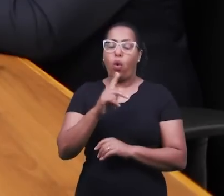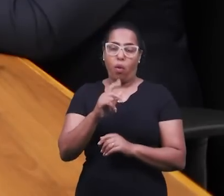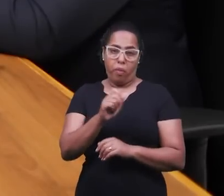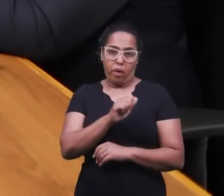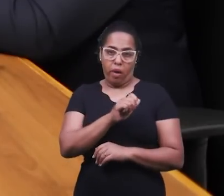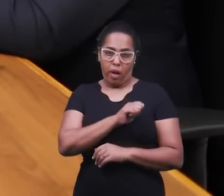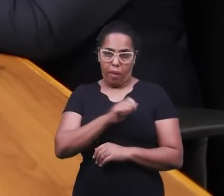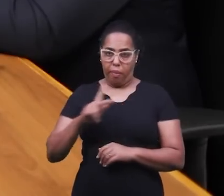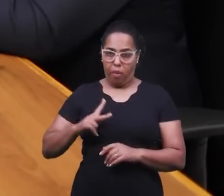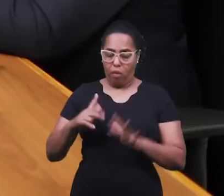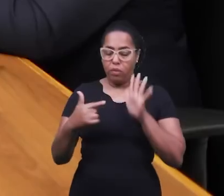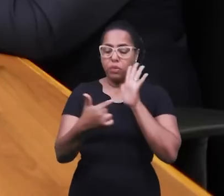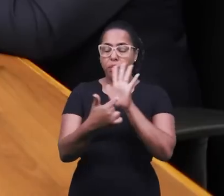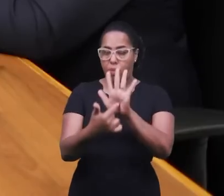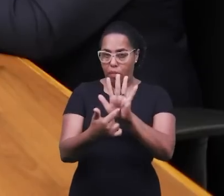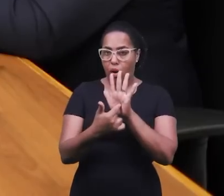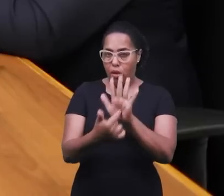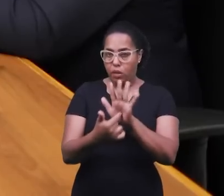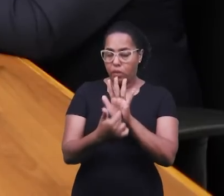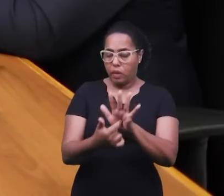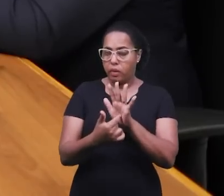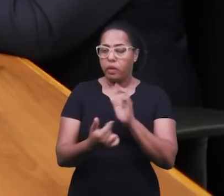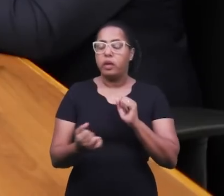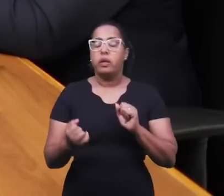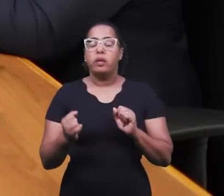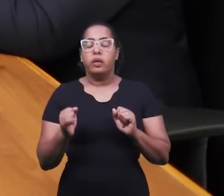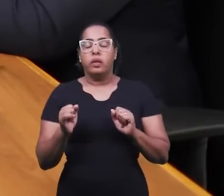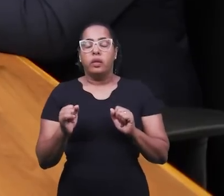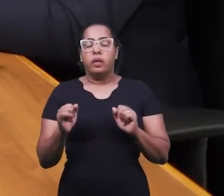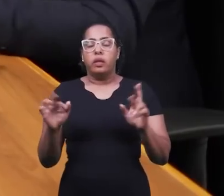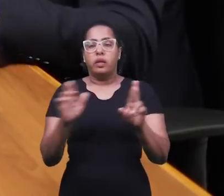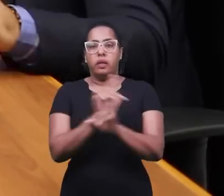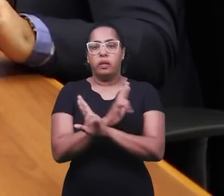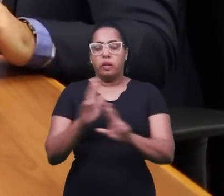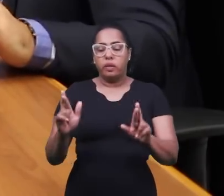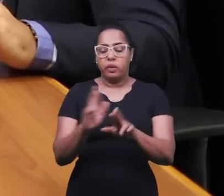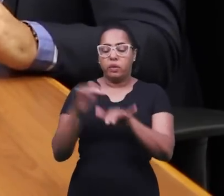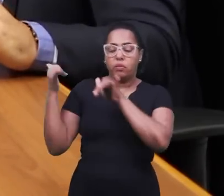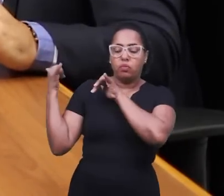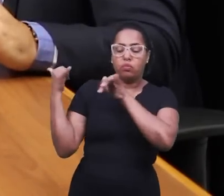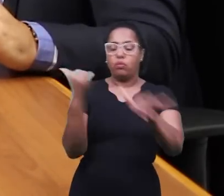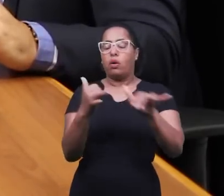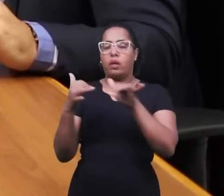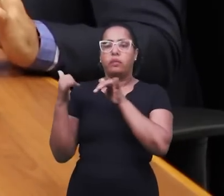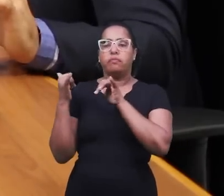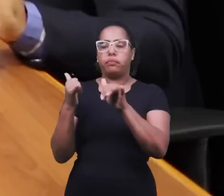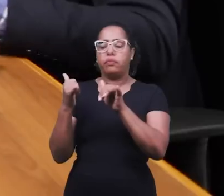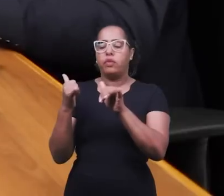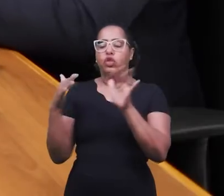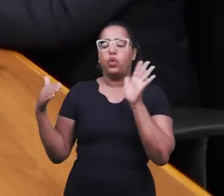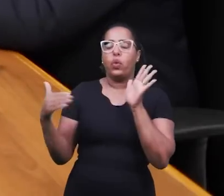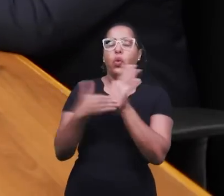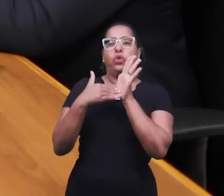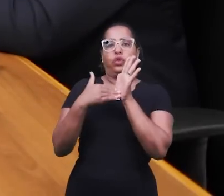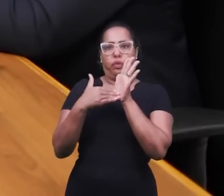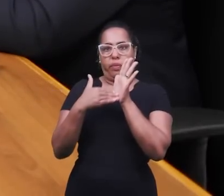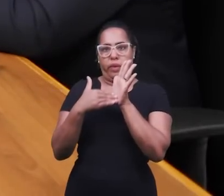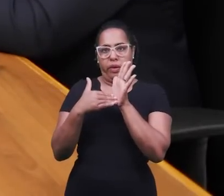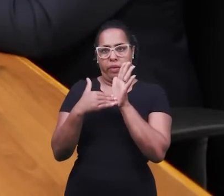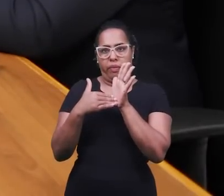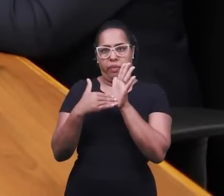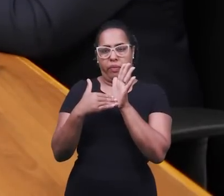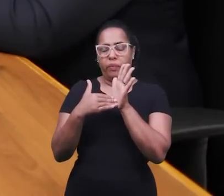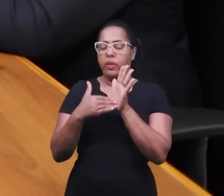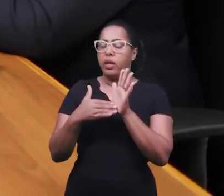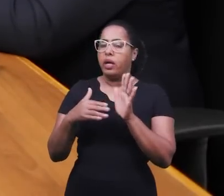lá no verso 51 e 52 a respeito de um toque de uma trombeta chamada de última trombeta. Então,